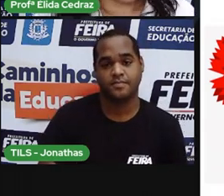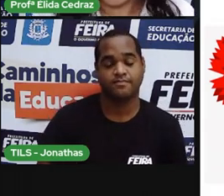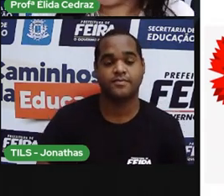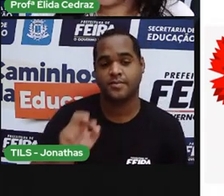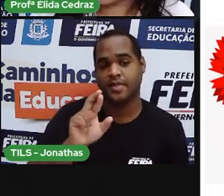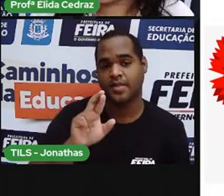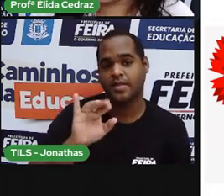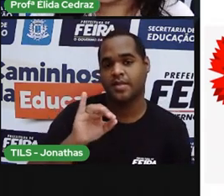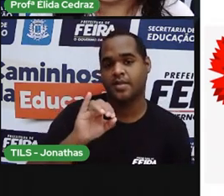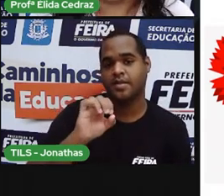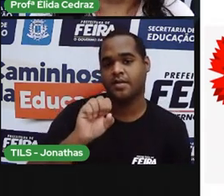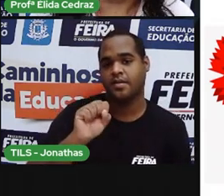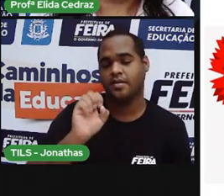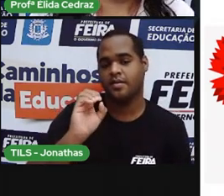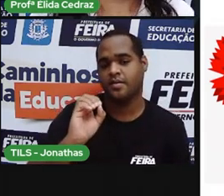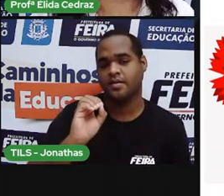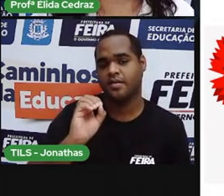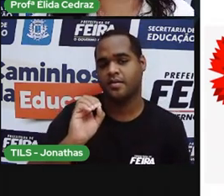Riso,